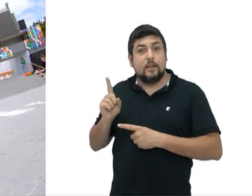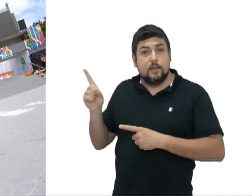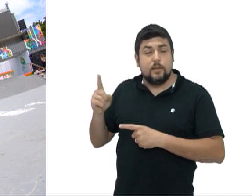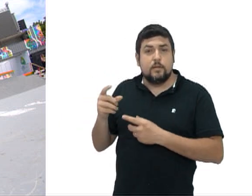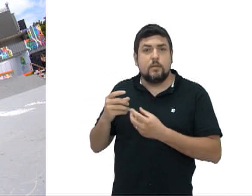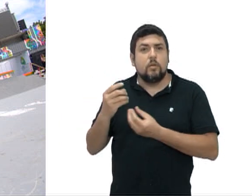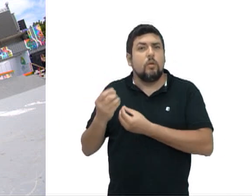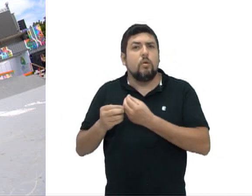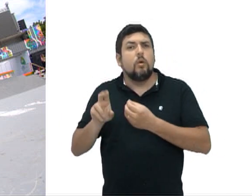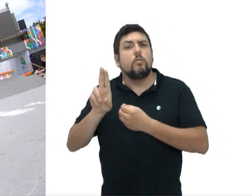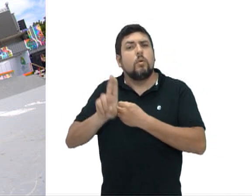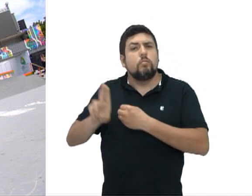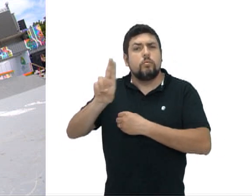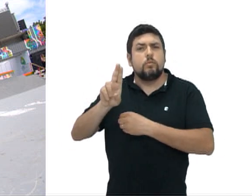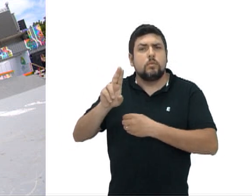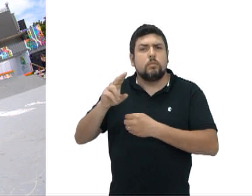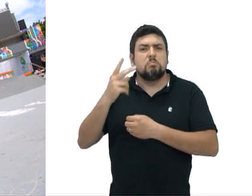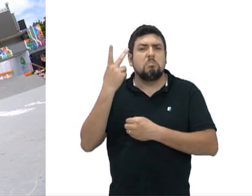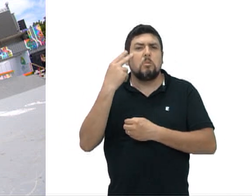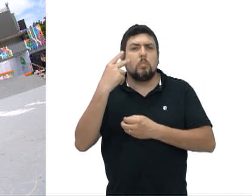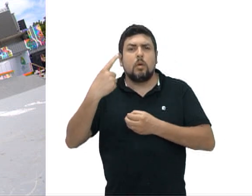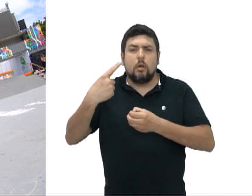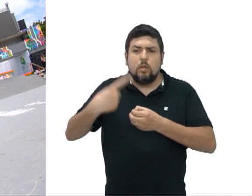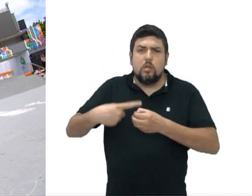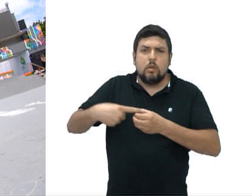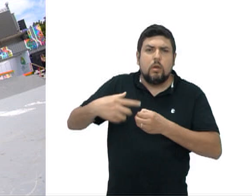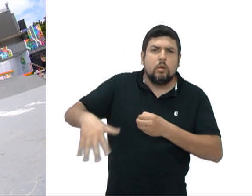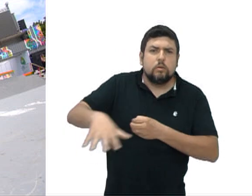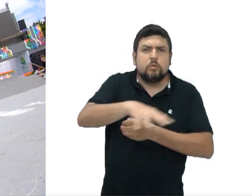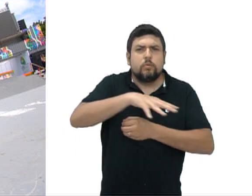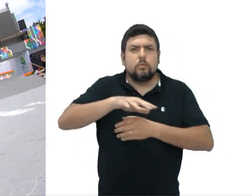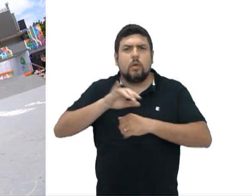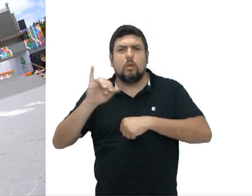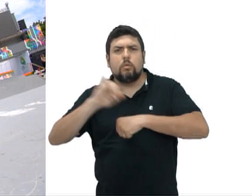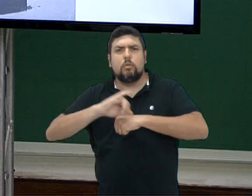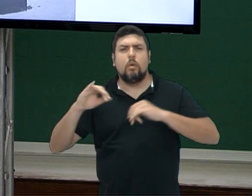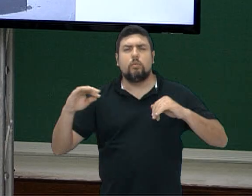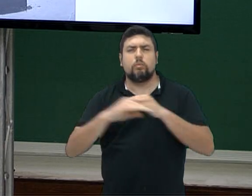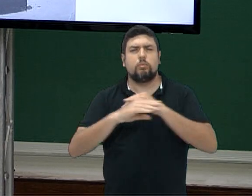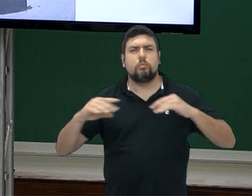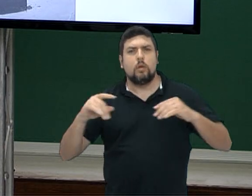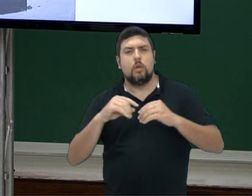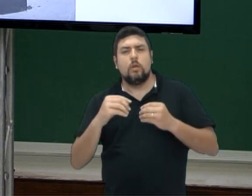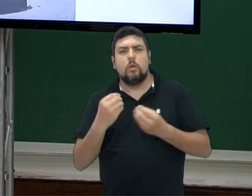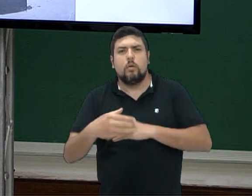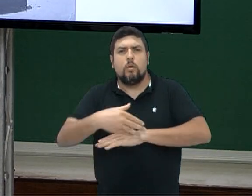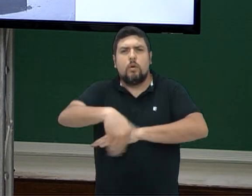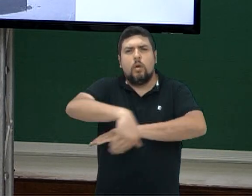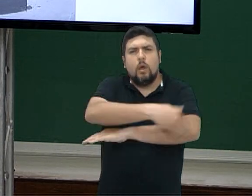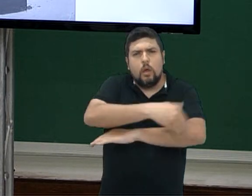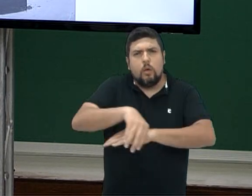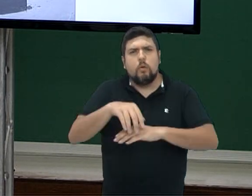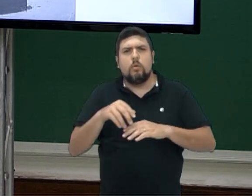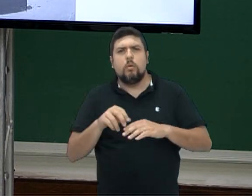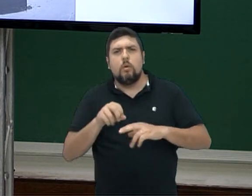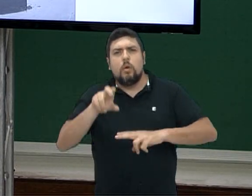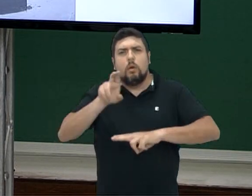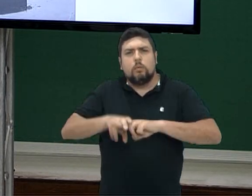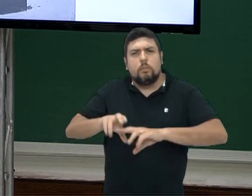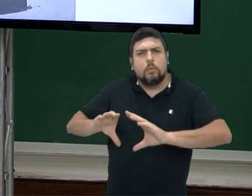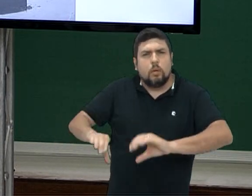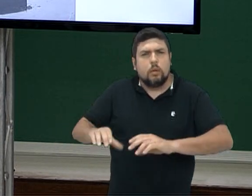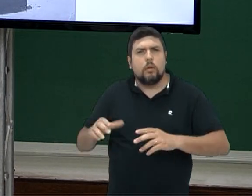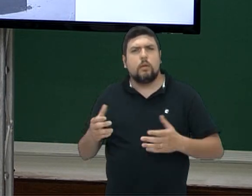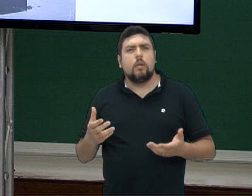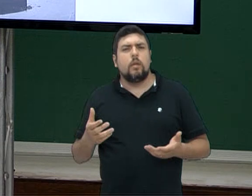bancos, os corrimões, as escadas, as calçadas, enfim, toda a estrutura da cidade.